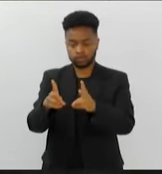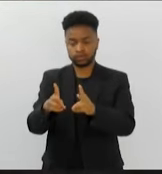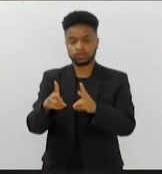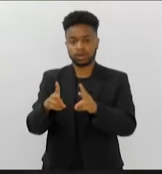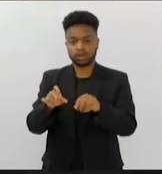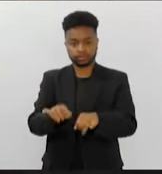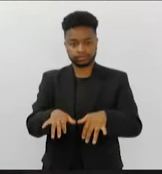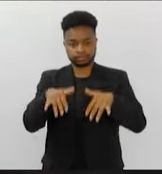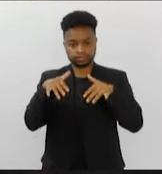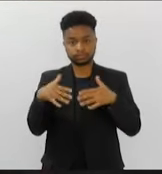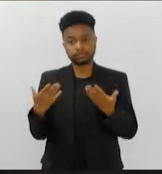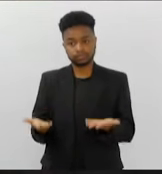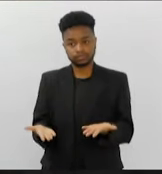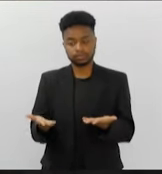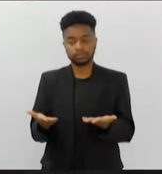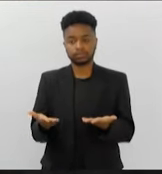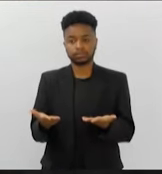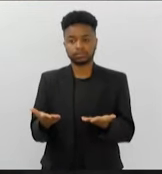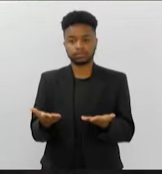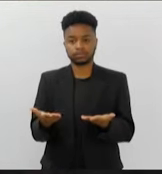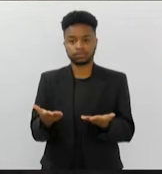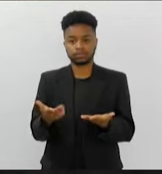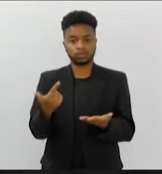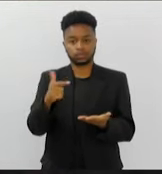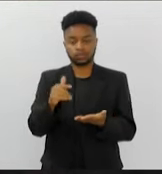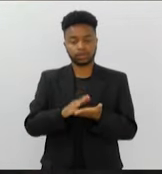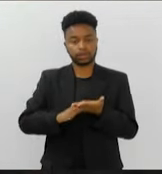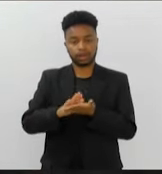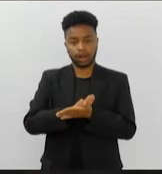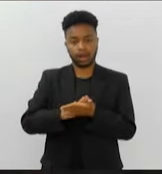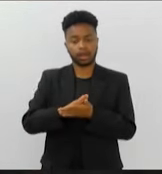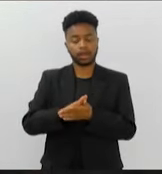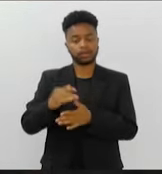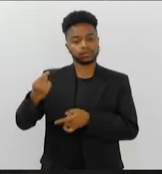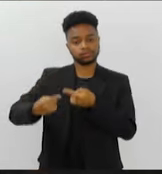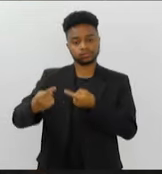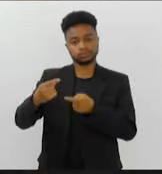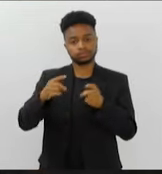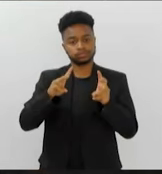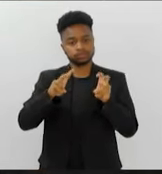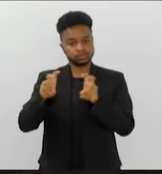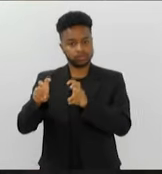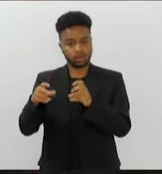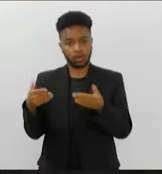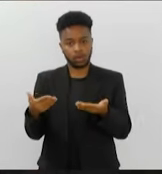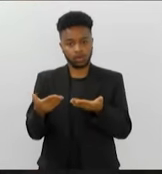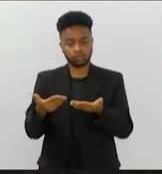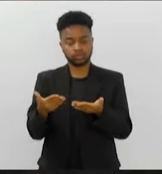sessão. Então, desta forma, nada mais havendo a tratar nesta nossa